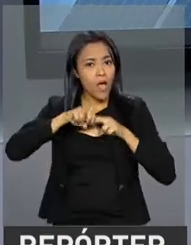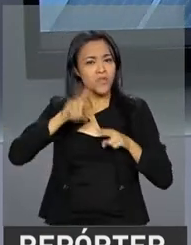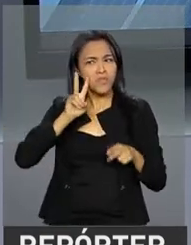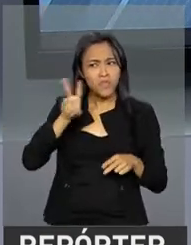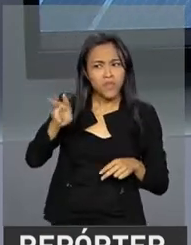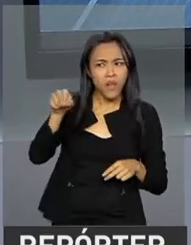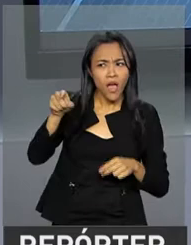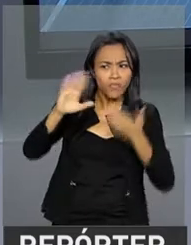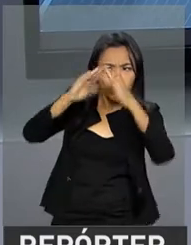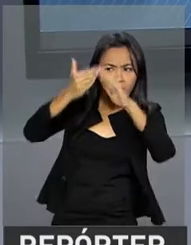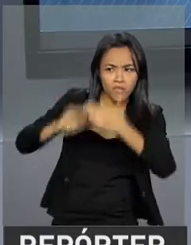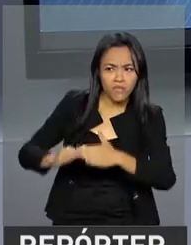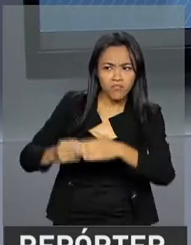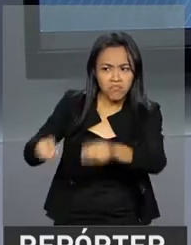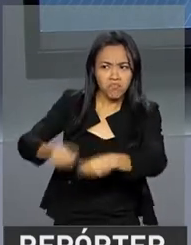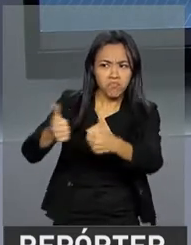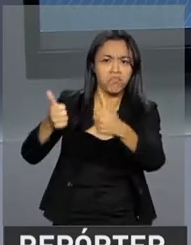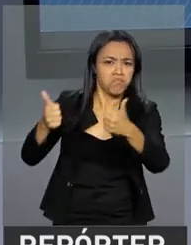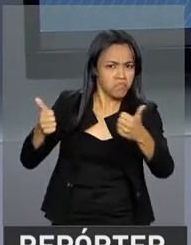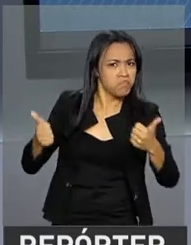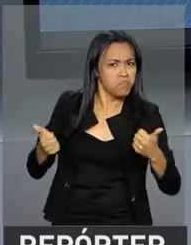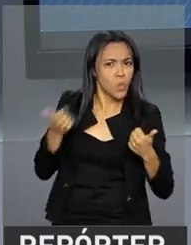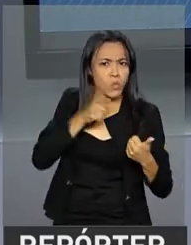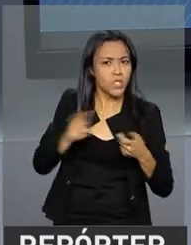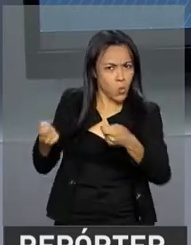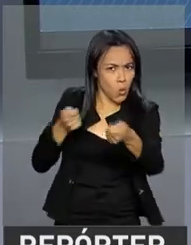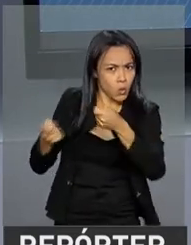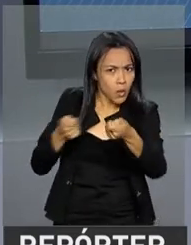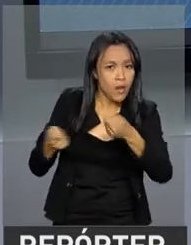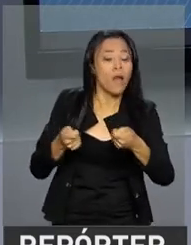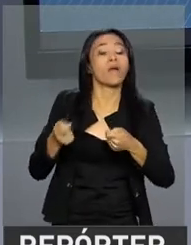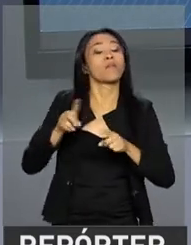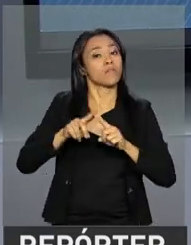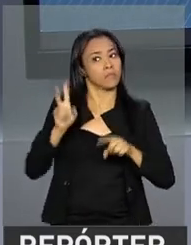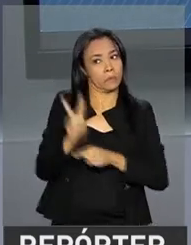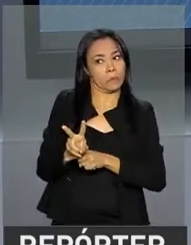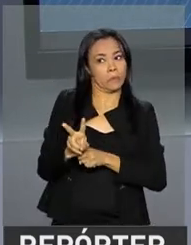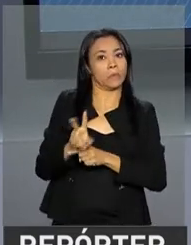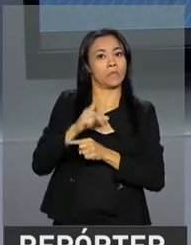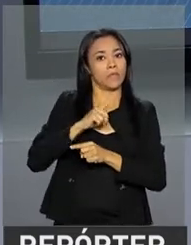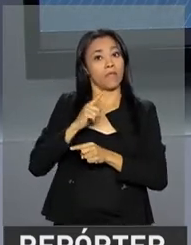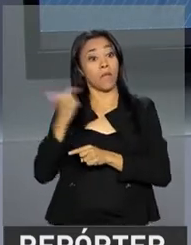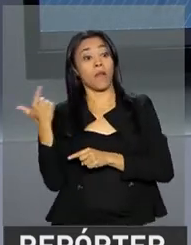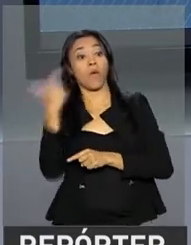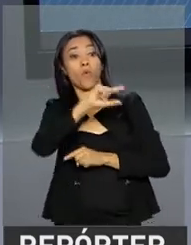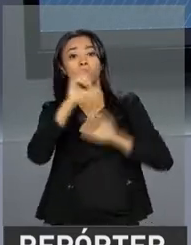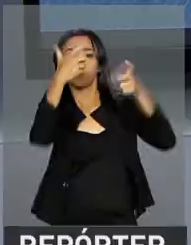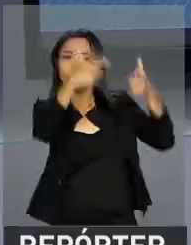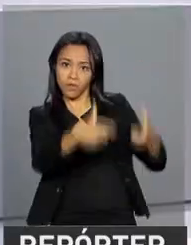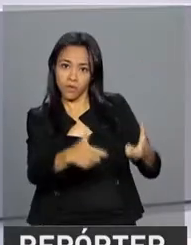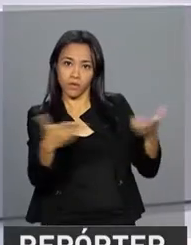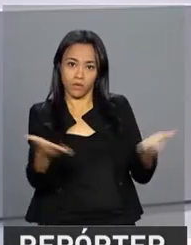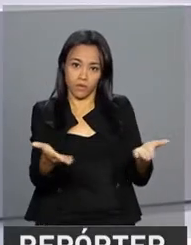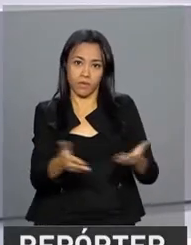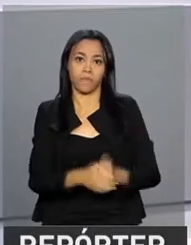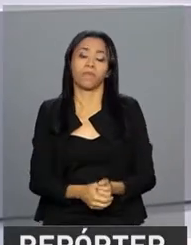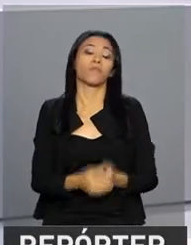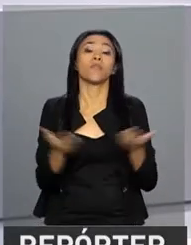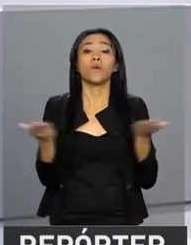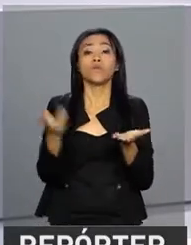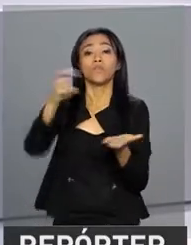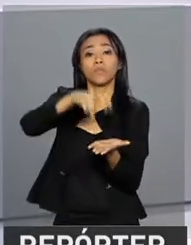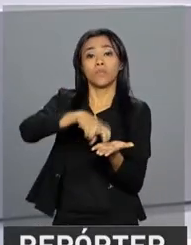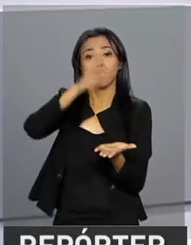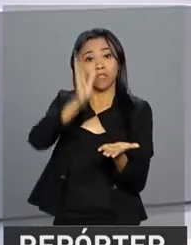constatação de que a Rocinha está estabilizada. As tropas continuam de prontidão e vão agir em outras comunidades. E agora pela manhã